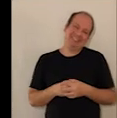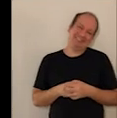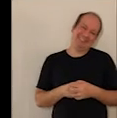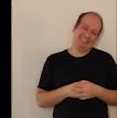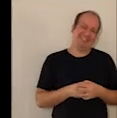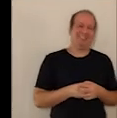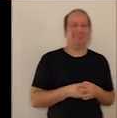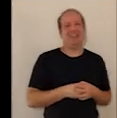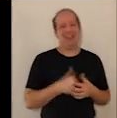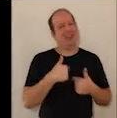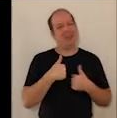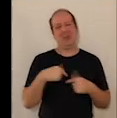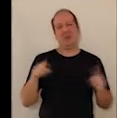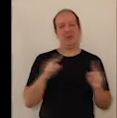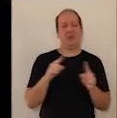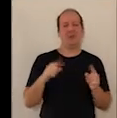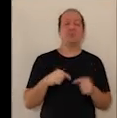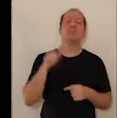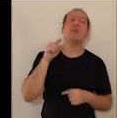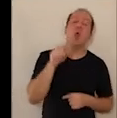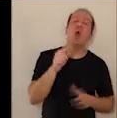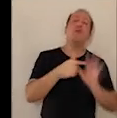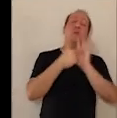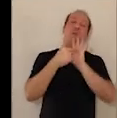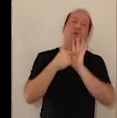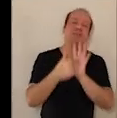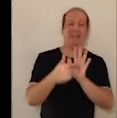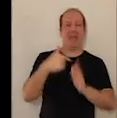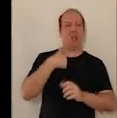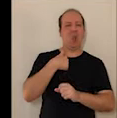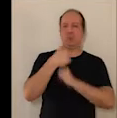Ciumento eu, pois vou lhe mostrar que não sou.